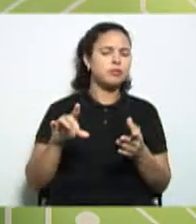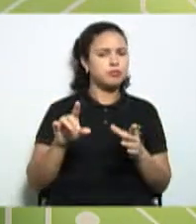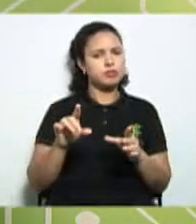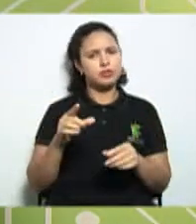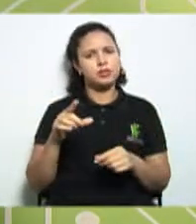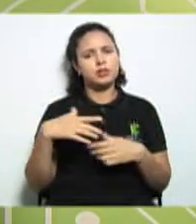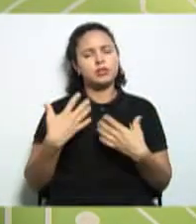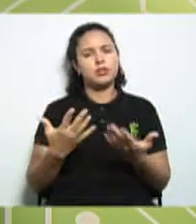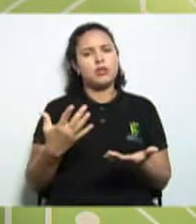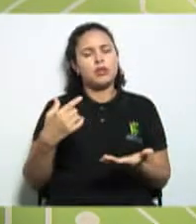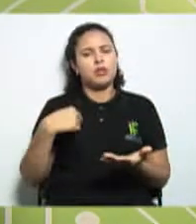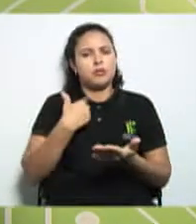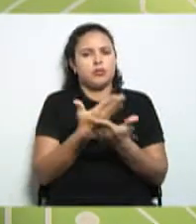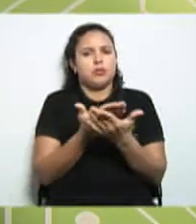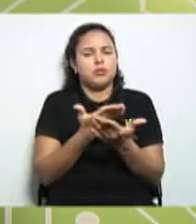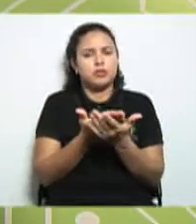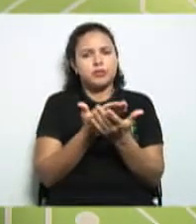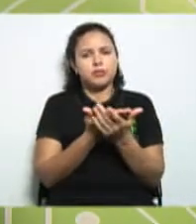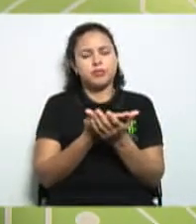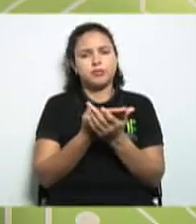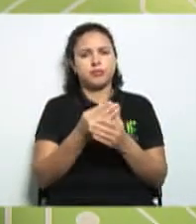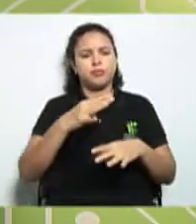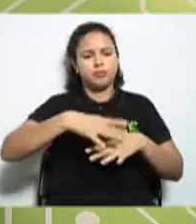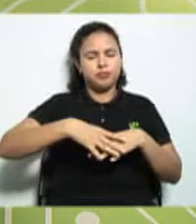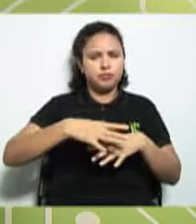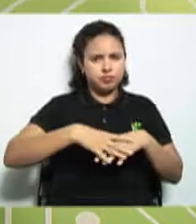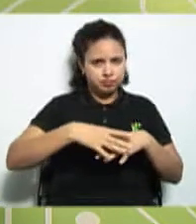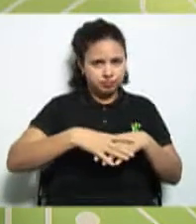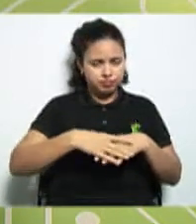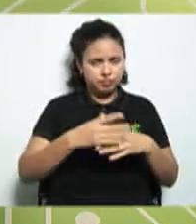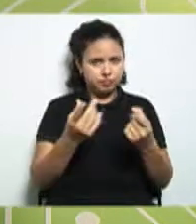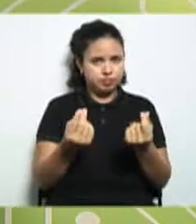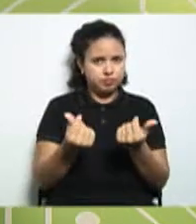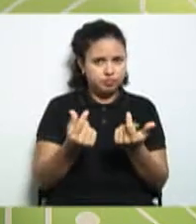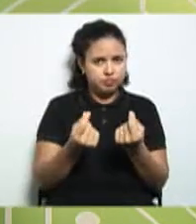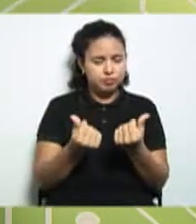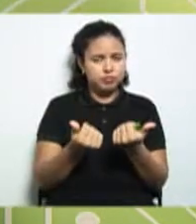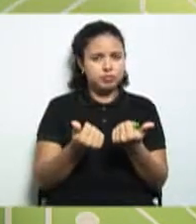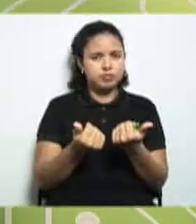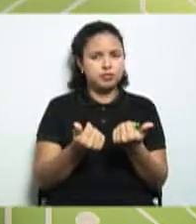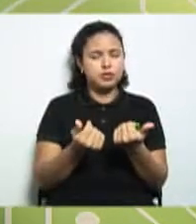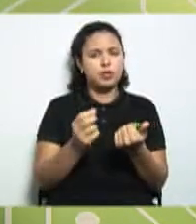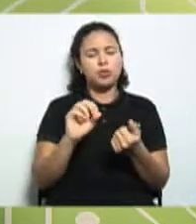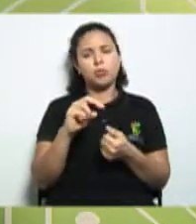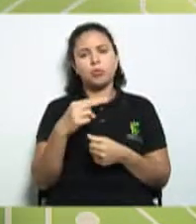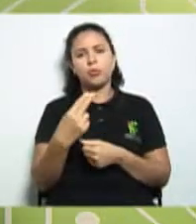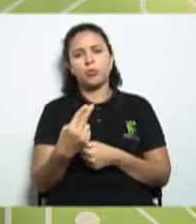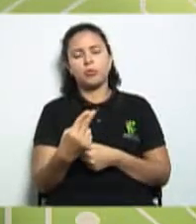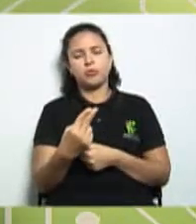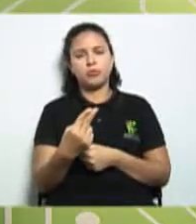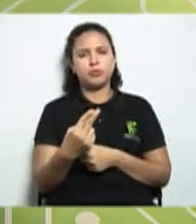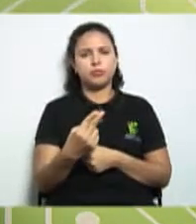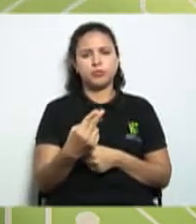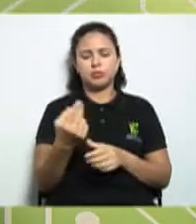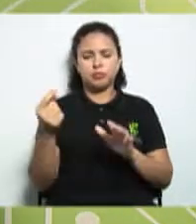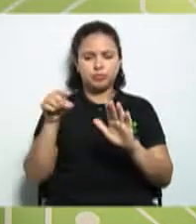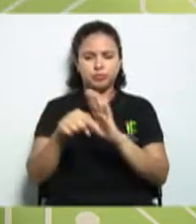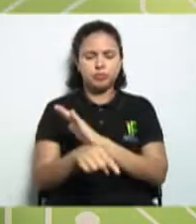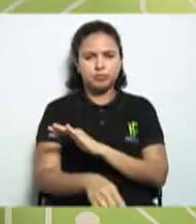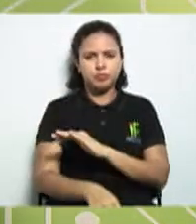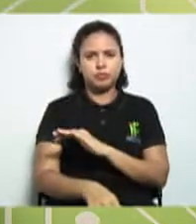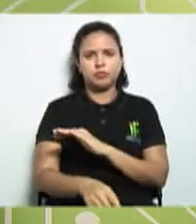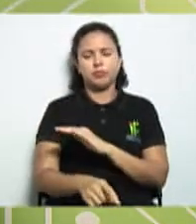não vou estudar matemática financeira. Eu não vou, de repente, me aprofundar mais